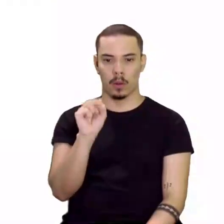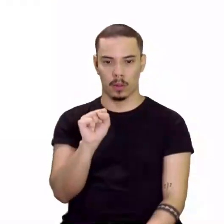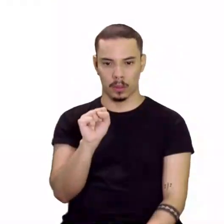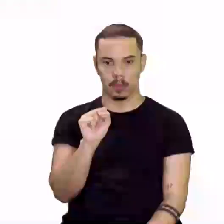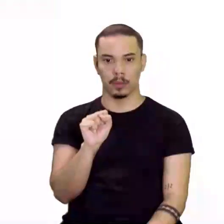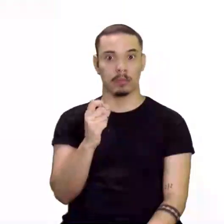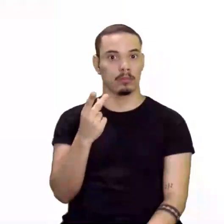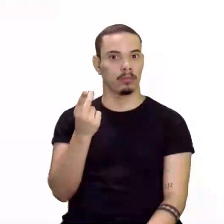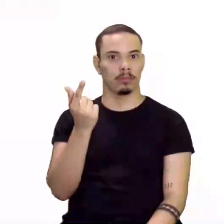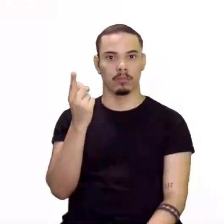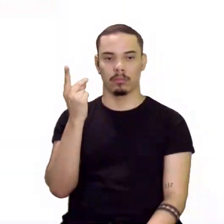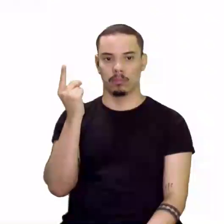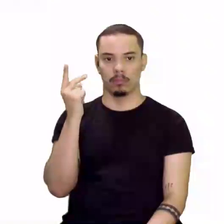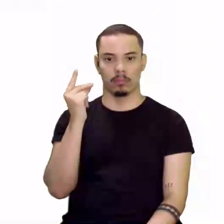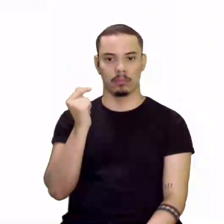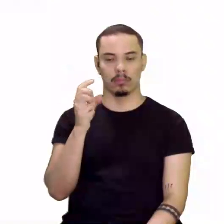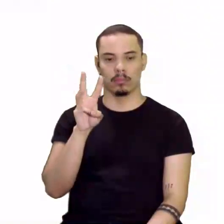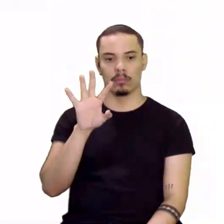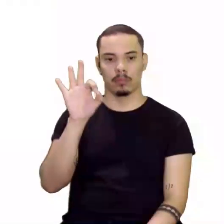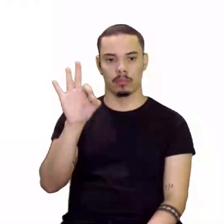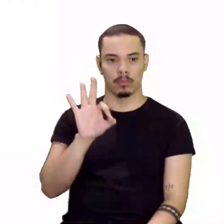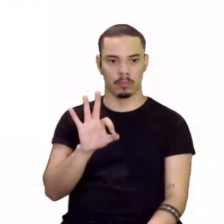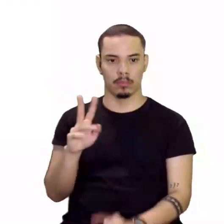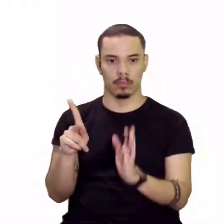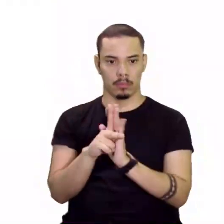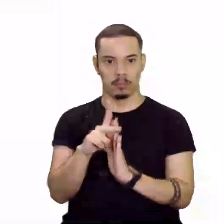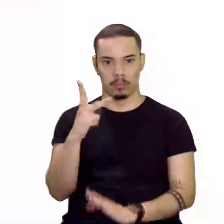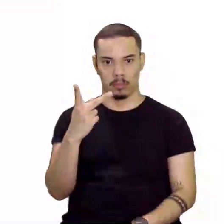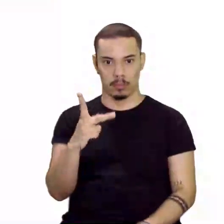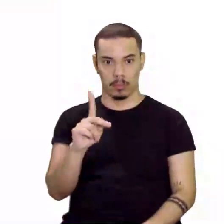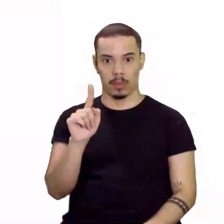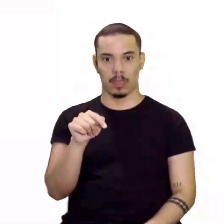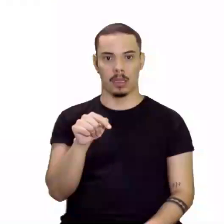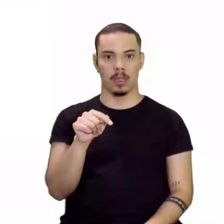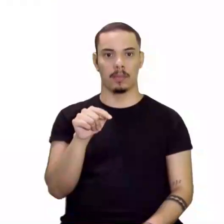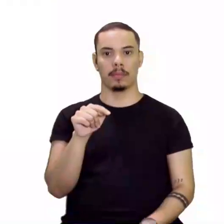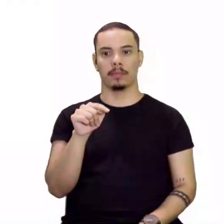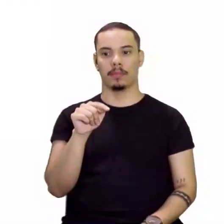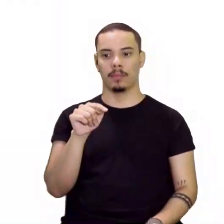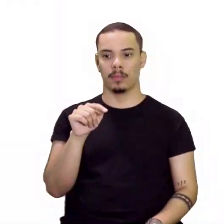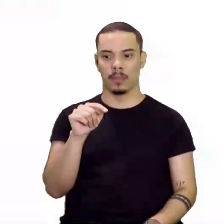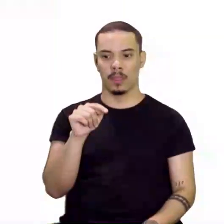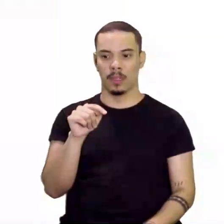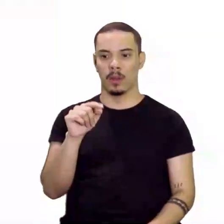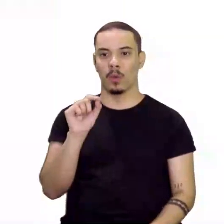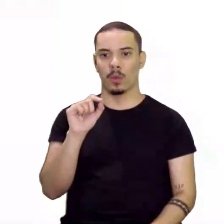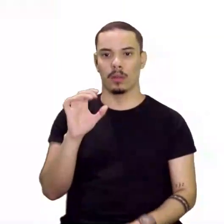36% do território brasileiro é formado de escudo cristalino. E os outros